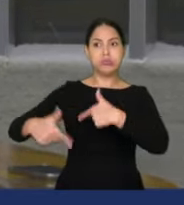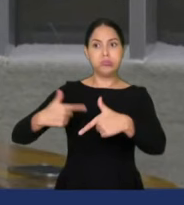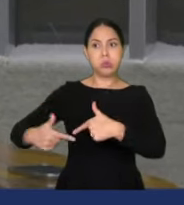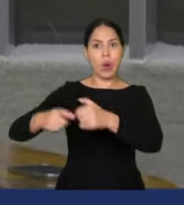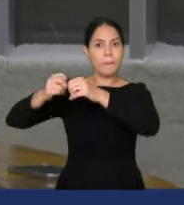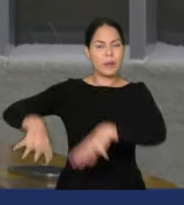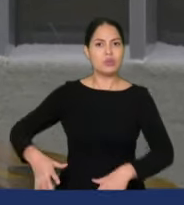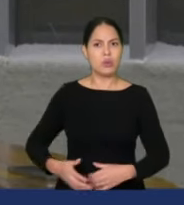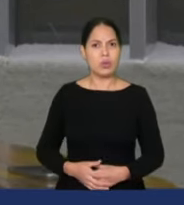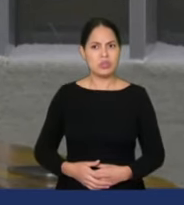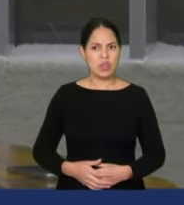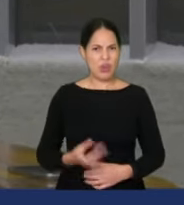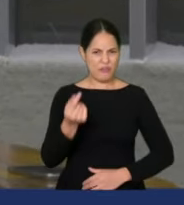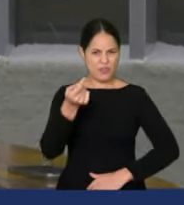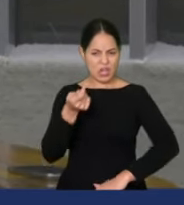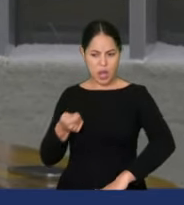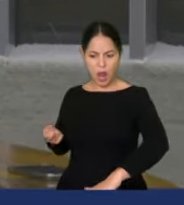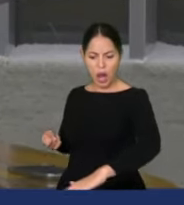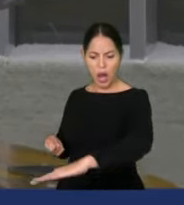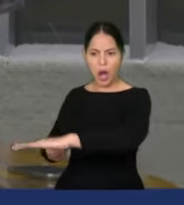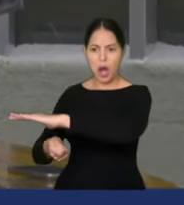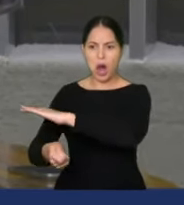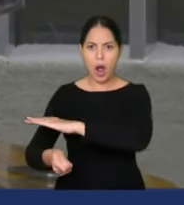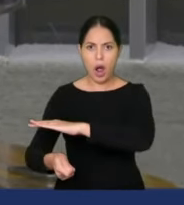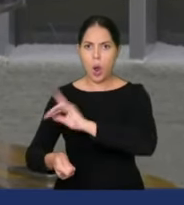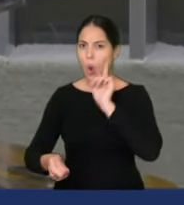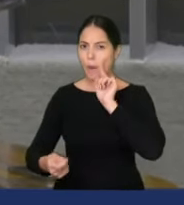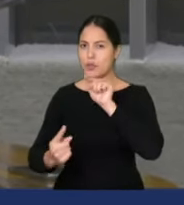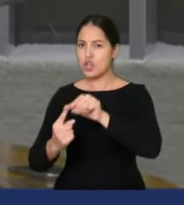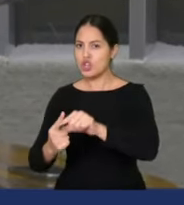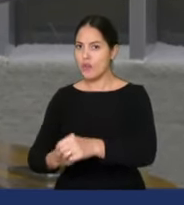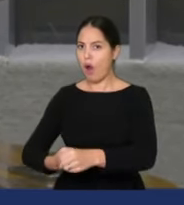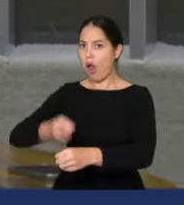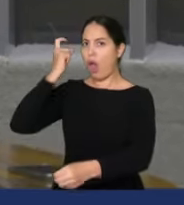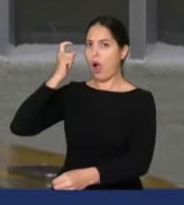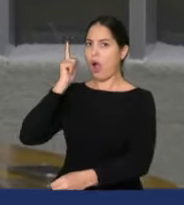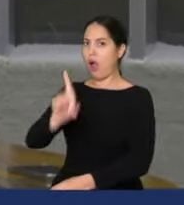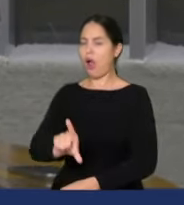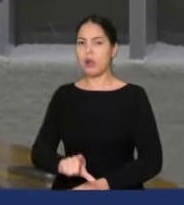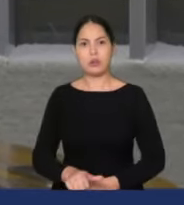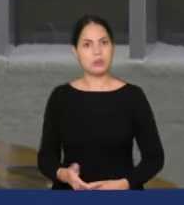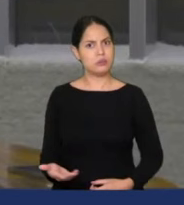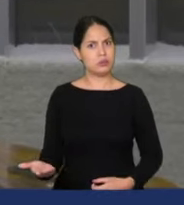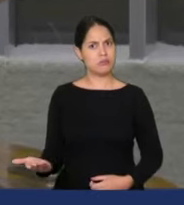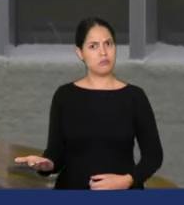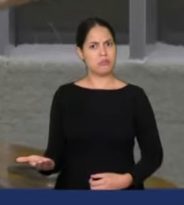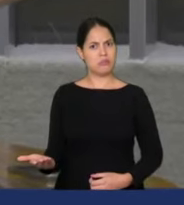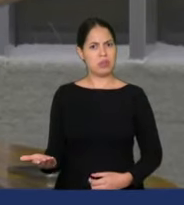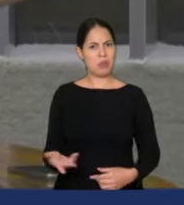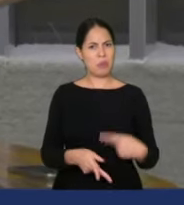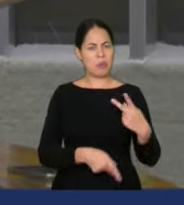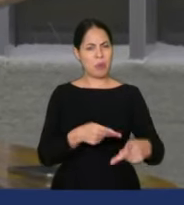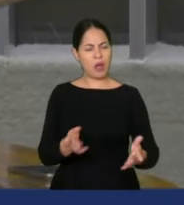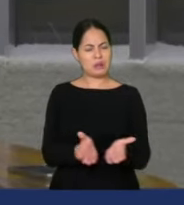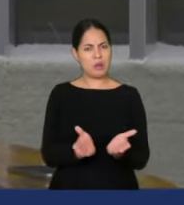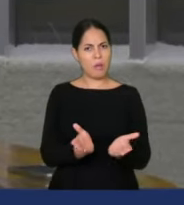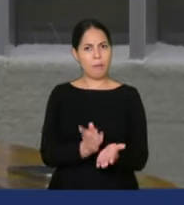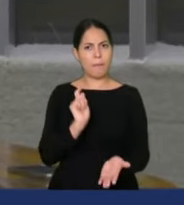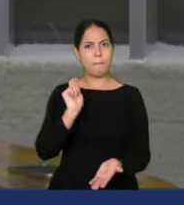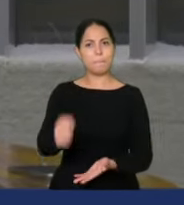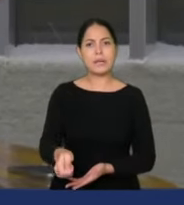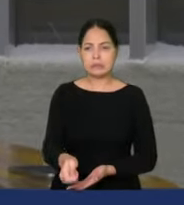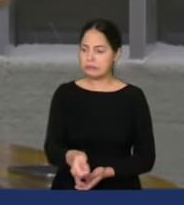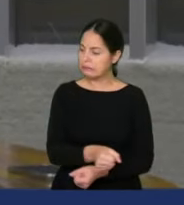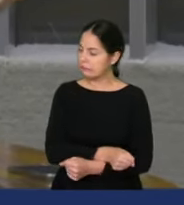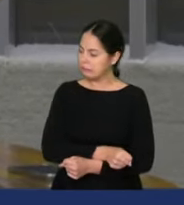para financiar, para aumentar seus lucros, e o pobre não pode pagar. O pobre não